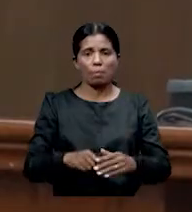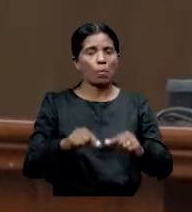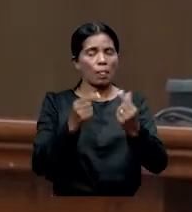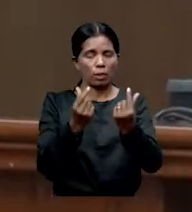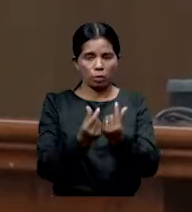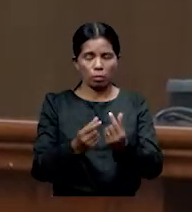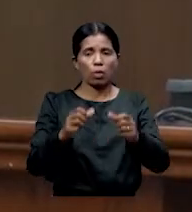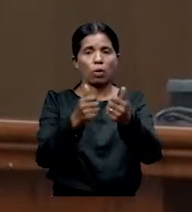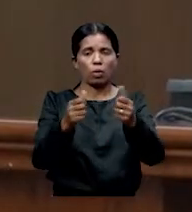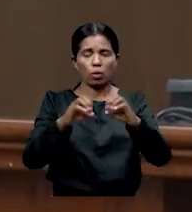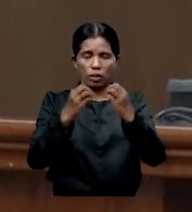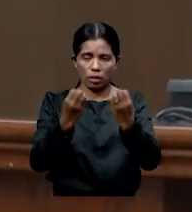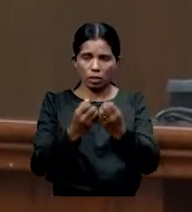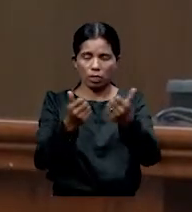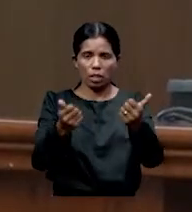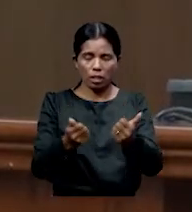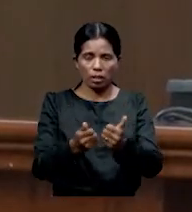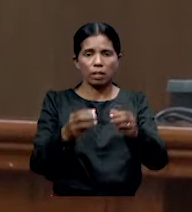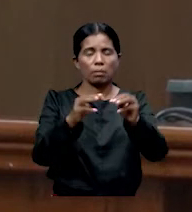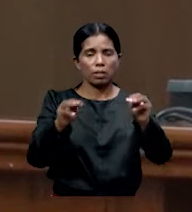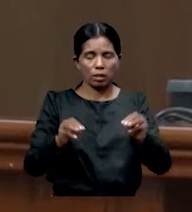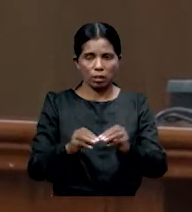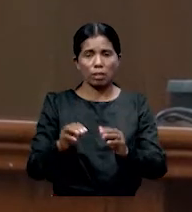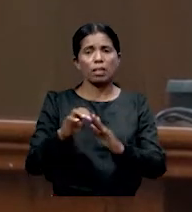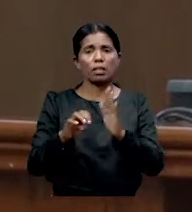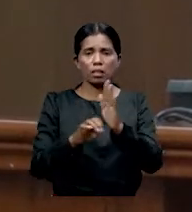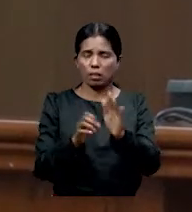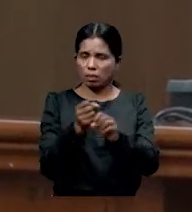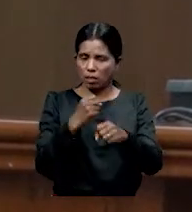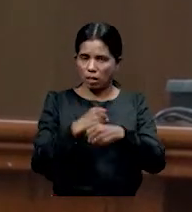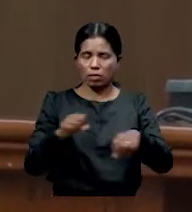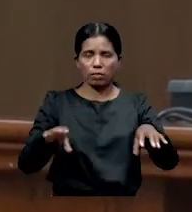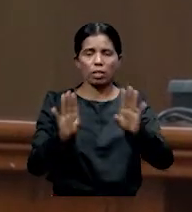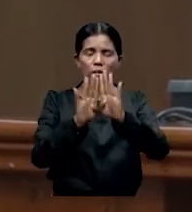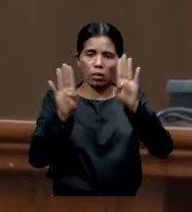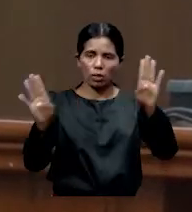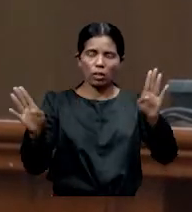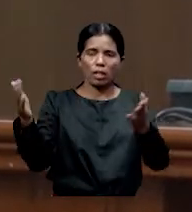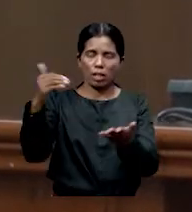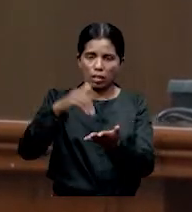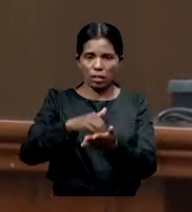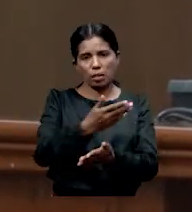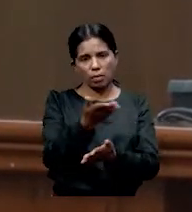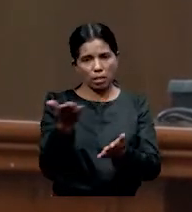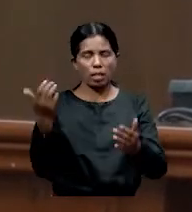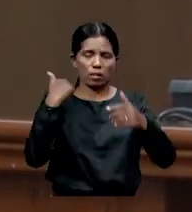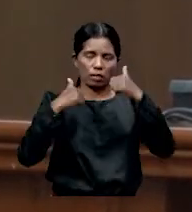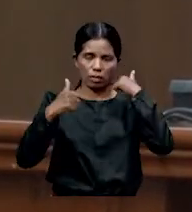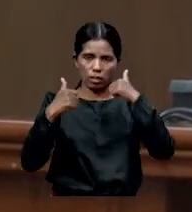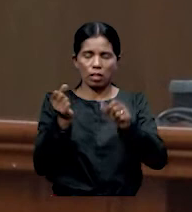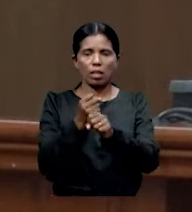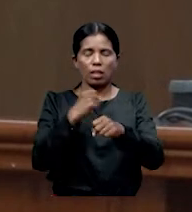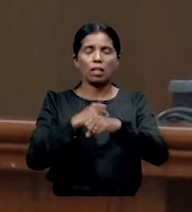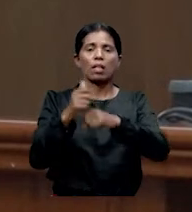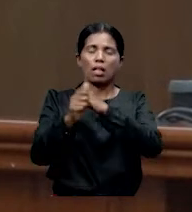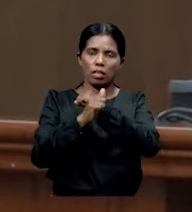organização Artes Marciais Sira, neve estado halo esforço, onde reativa fale em minha atividades, halo avaliação